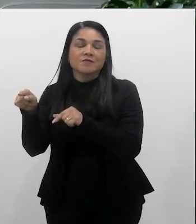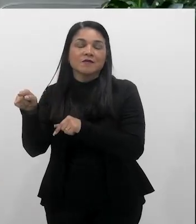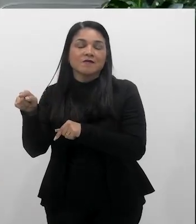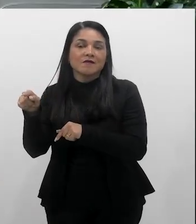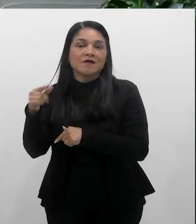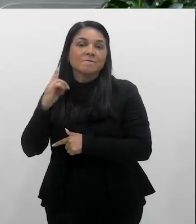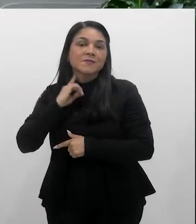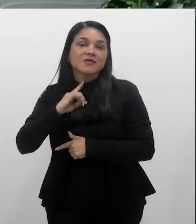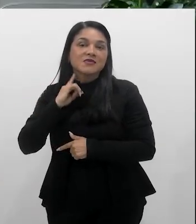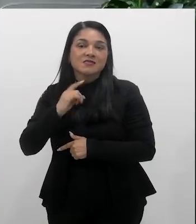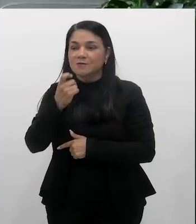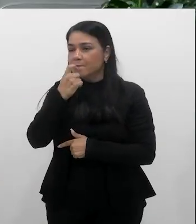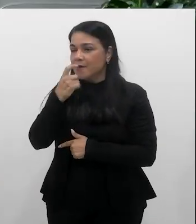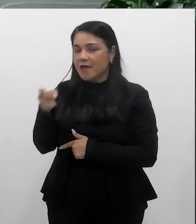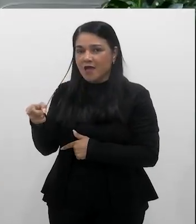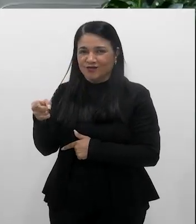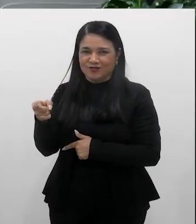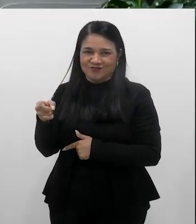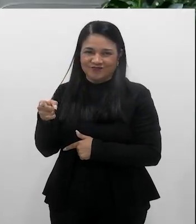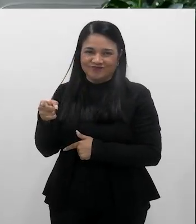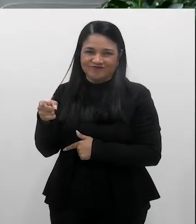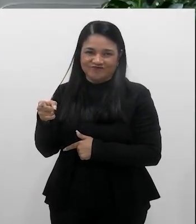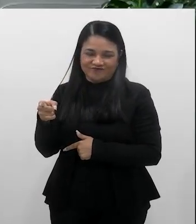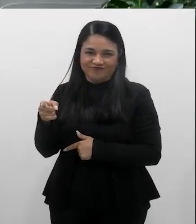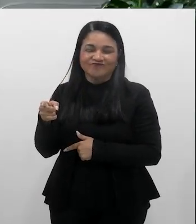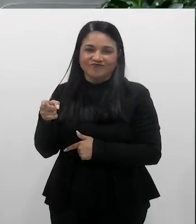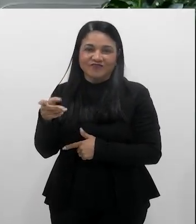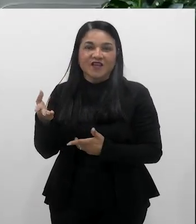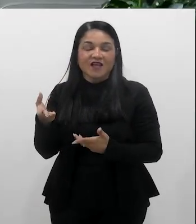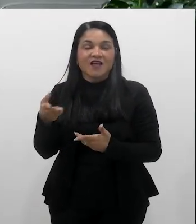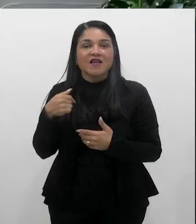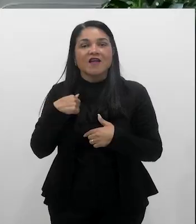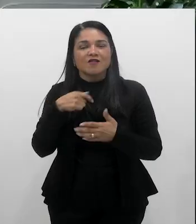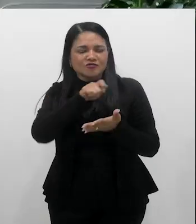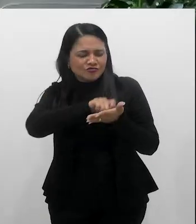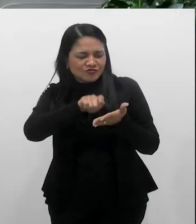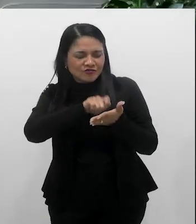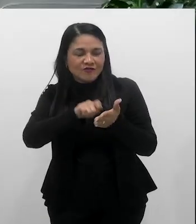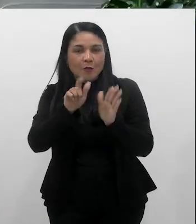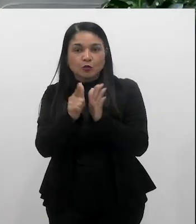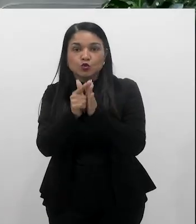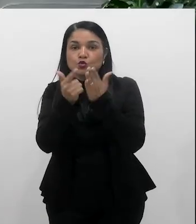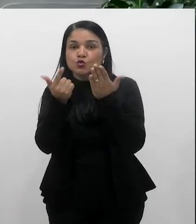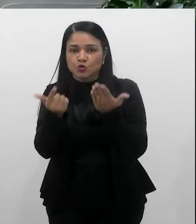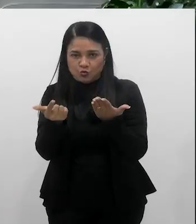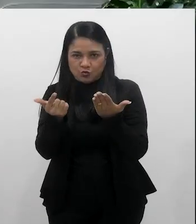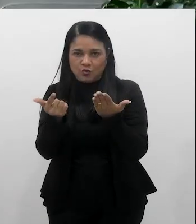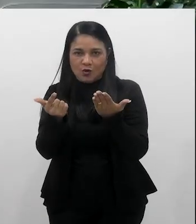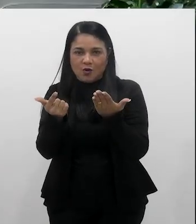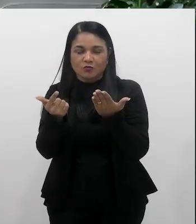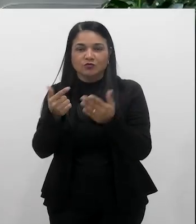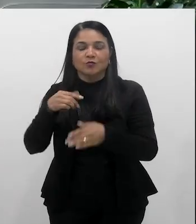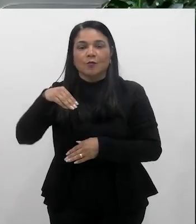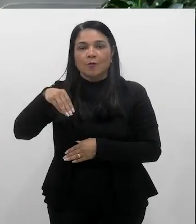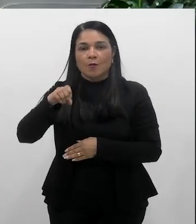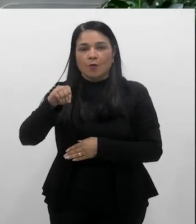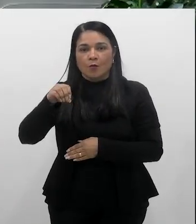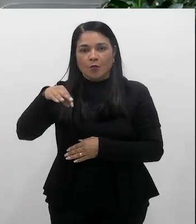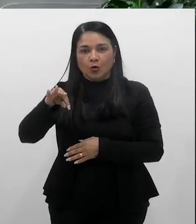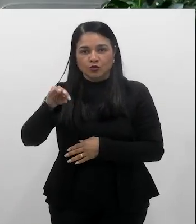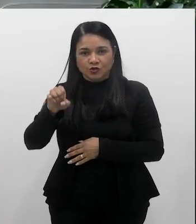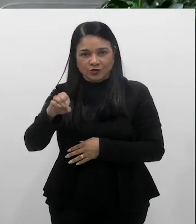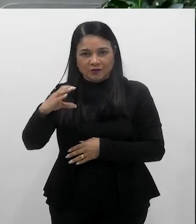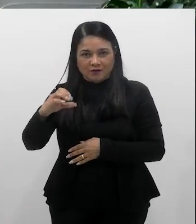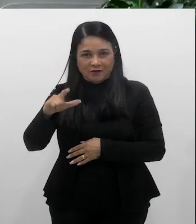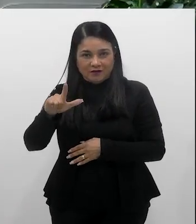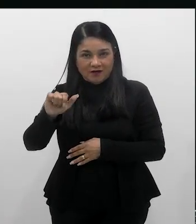Salvador. Ia para Minas, que era mais perto. Olha. Para Minas Gerais. E eu sempre escrevia esse jornal lá de Montes Claros,